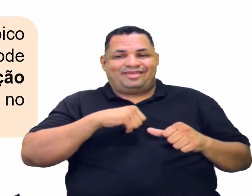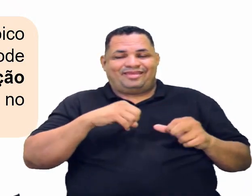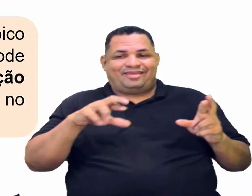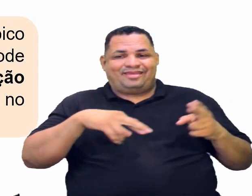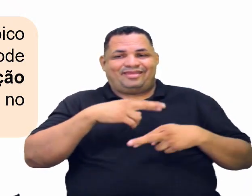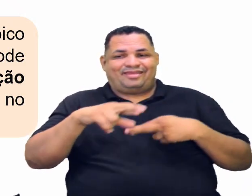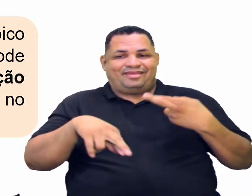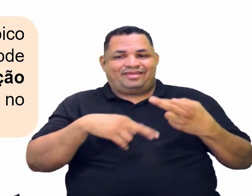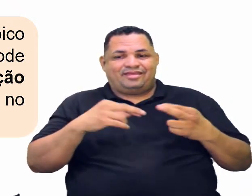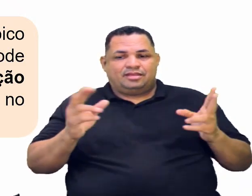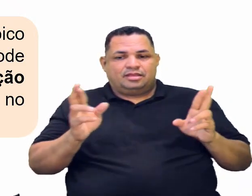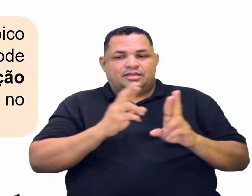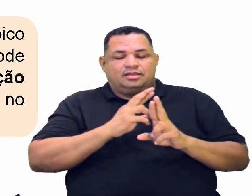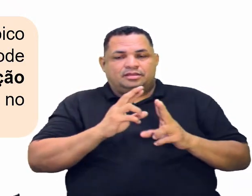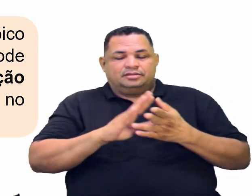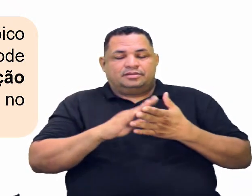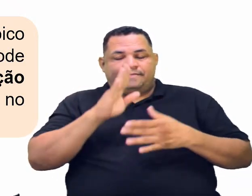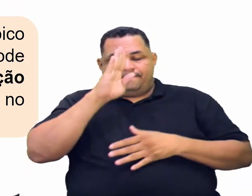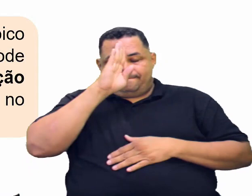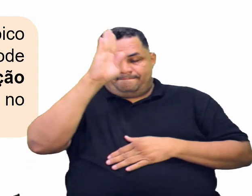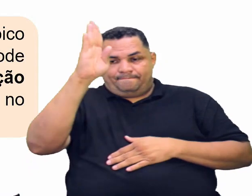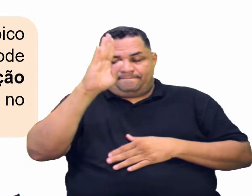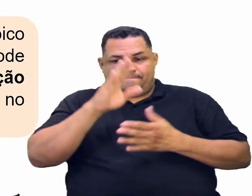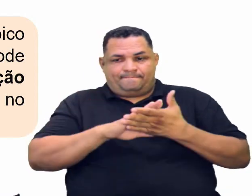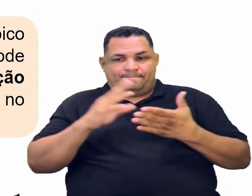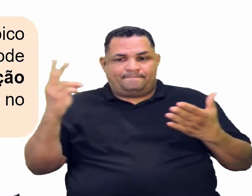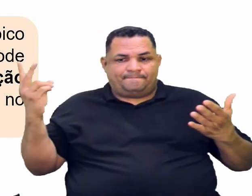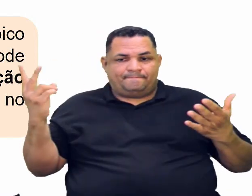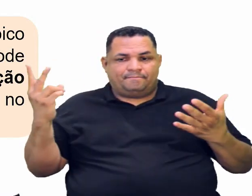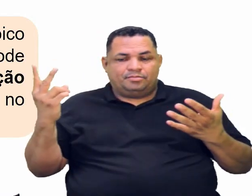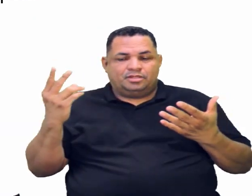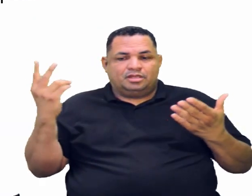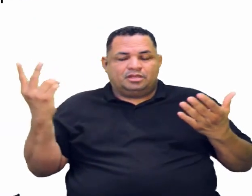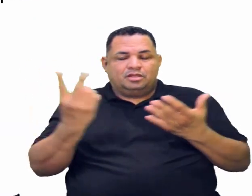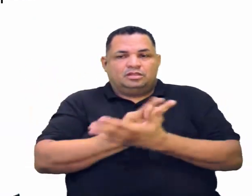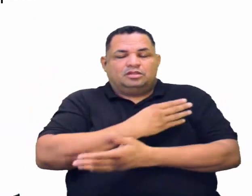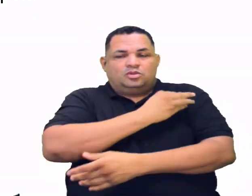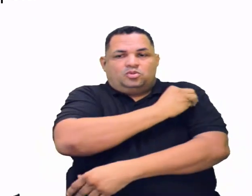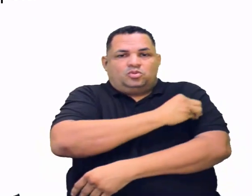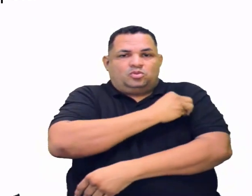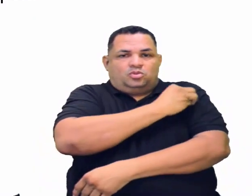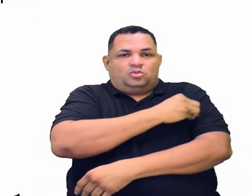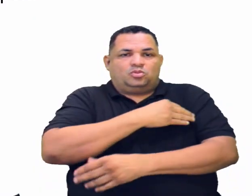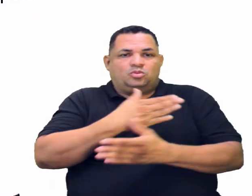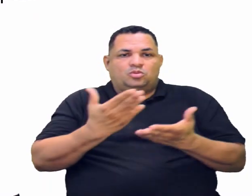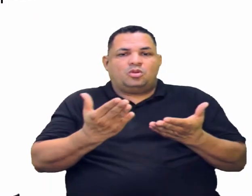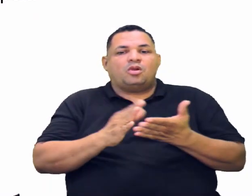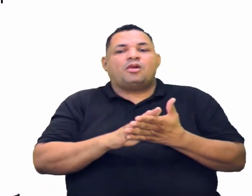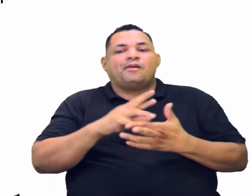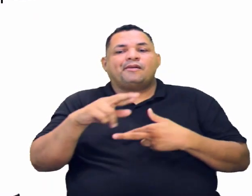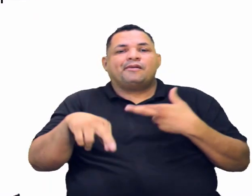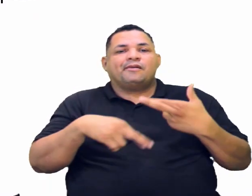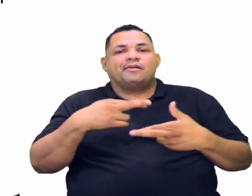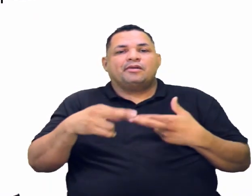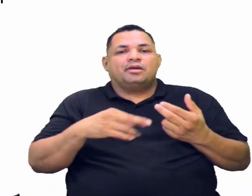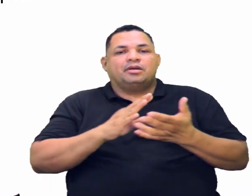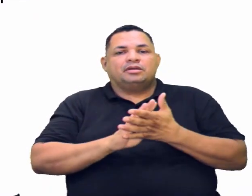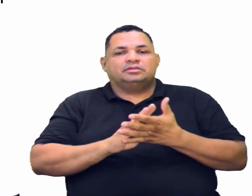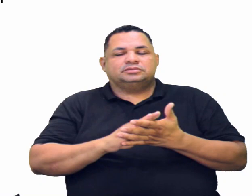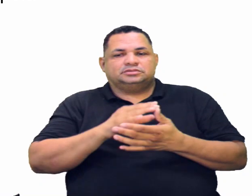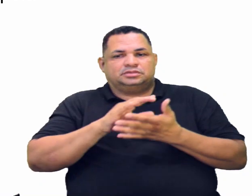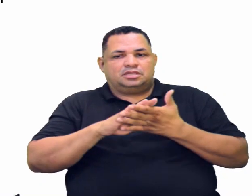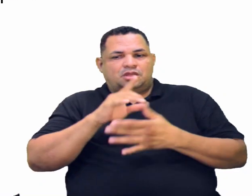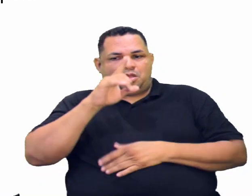E uma das principais reações que ocorre com os álcools é a reação de